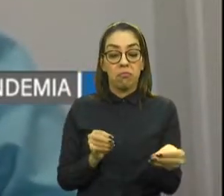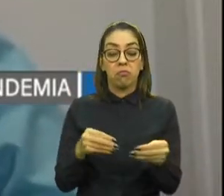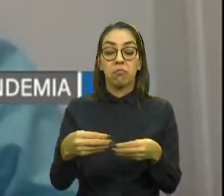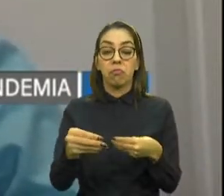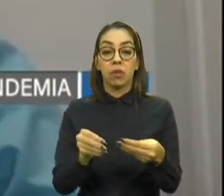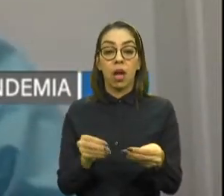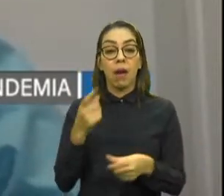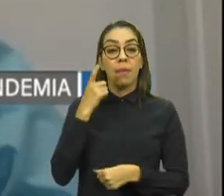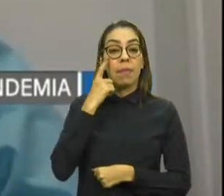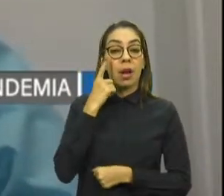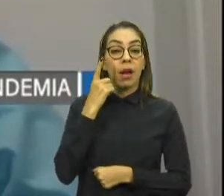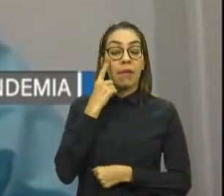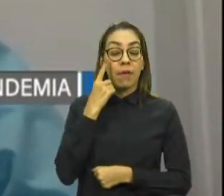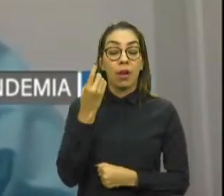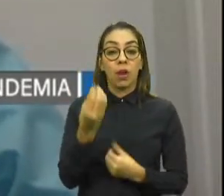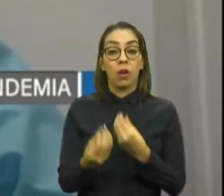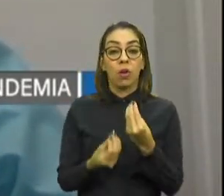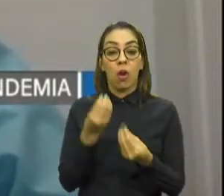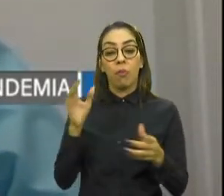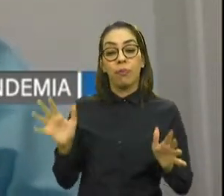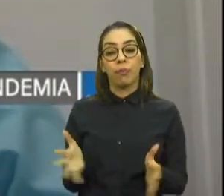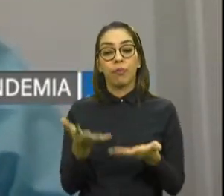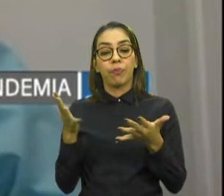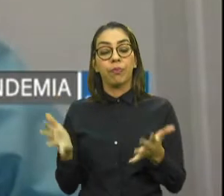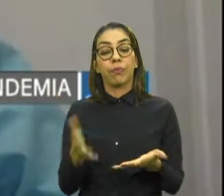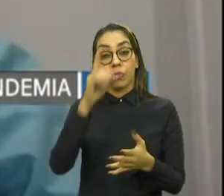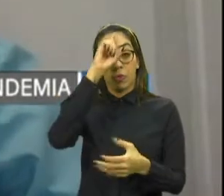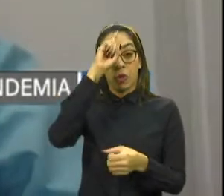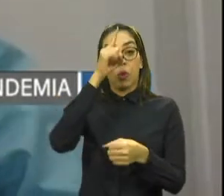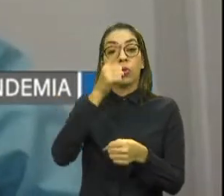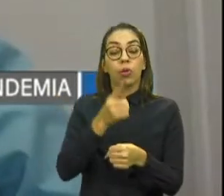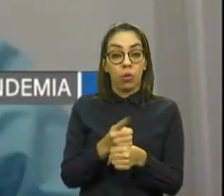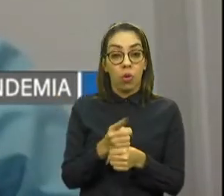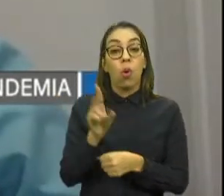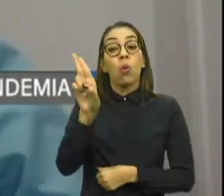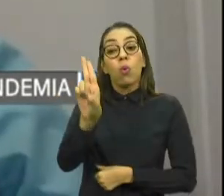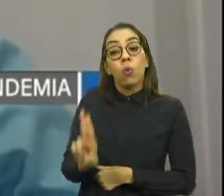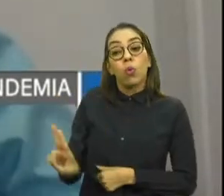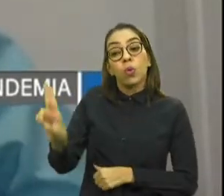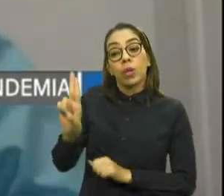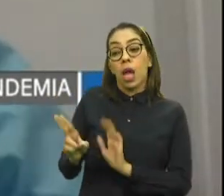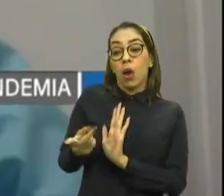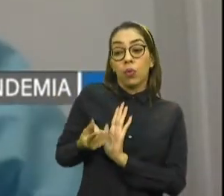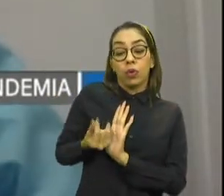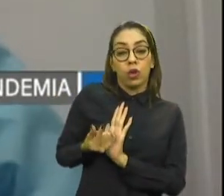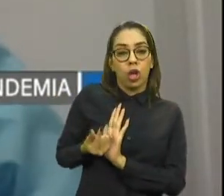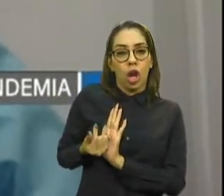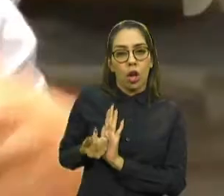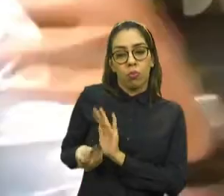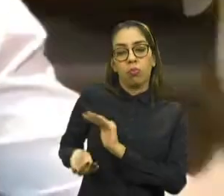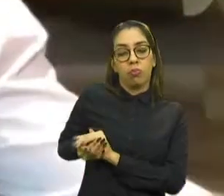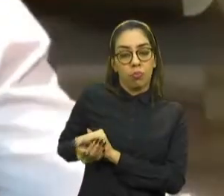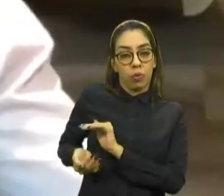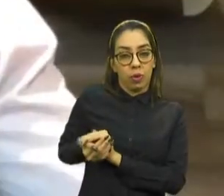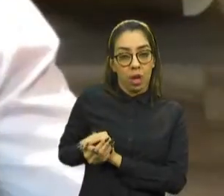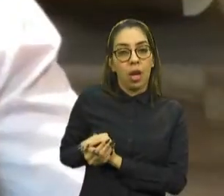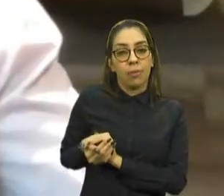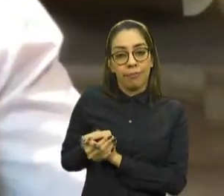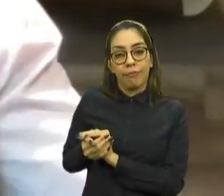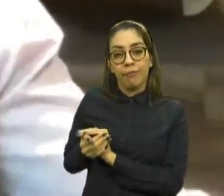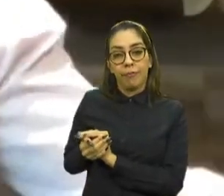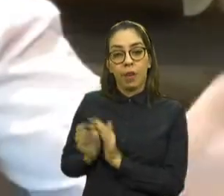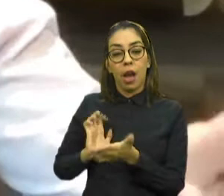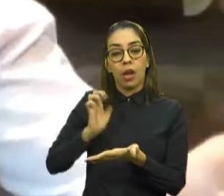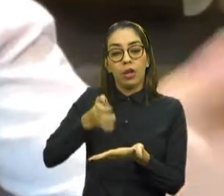de fazer com que esses gestores apliquem os valores que ficaram sobrando realmente na educação. O consultor econômico